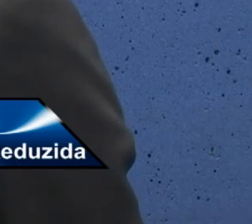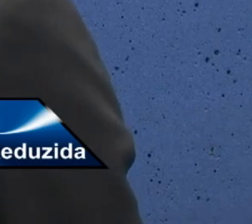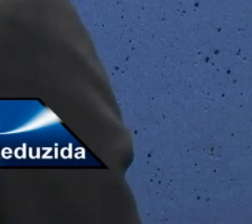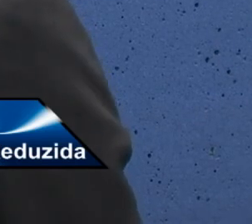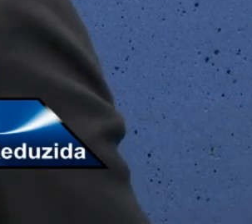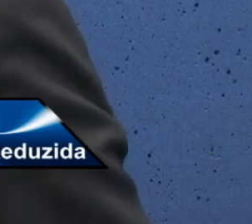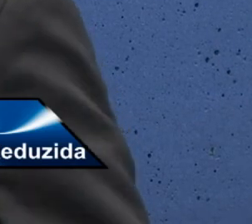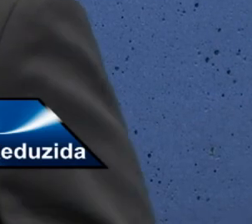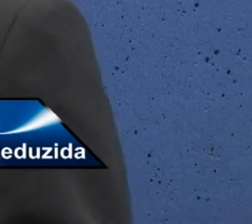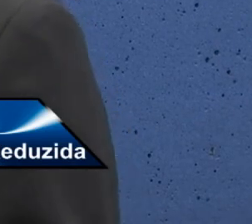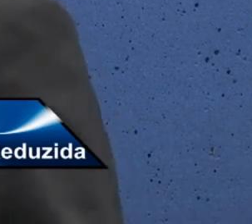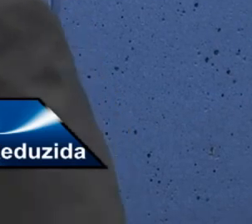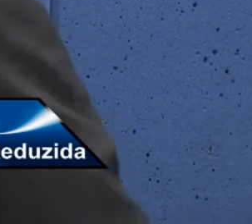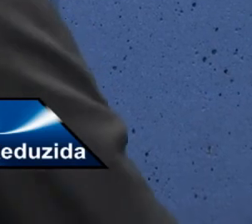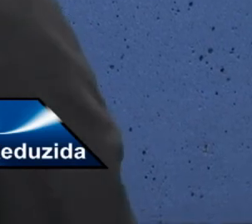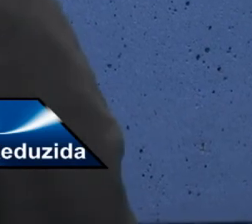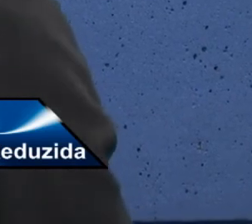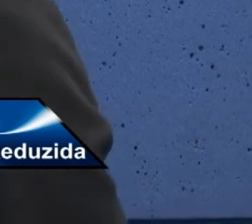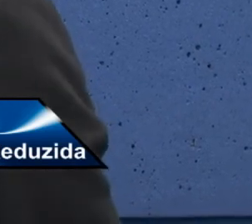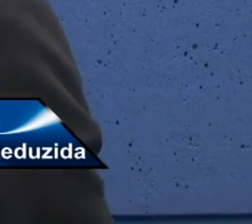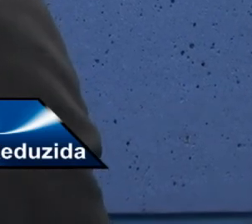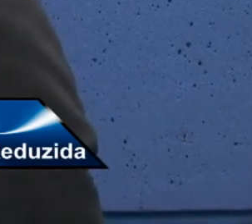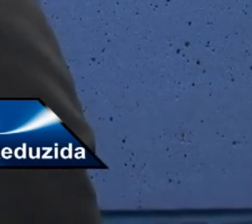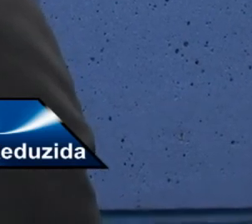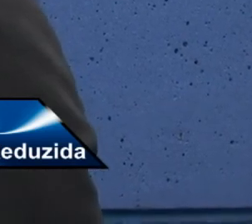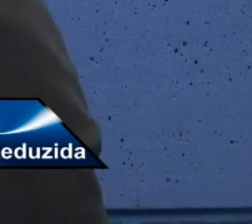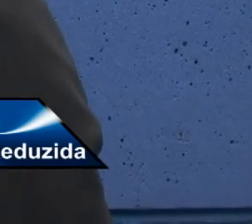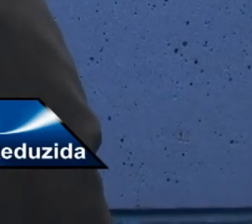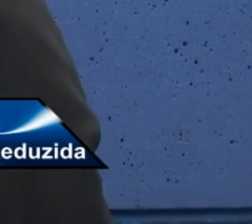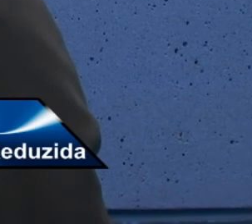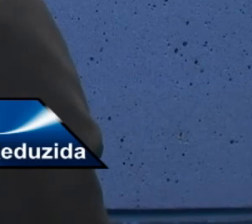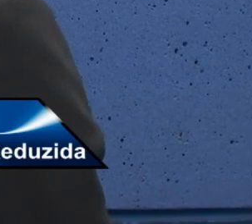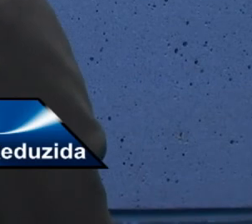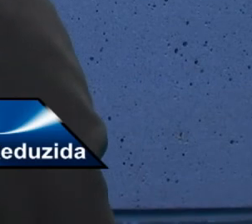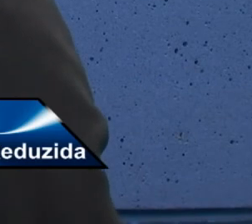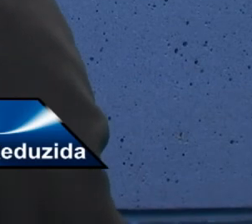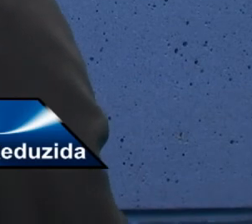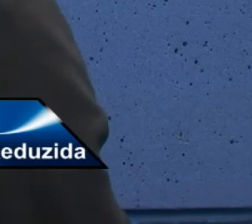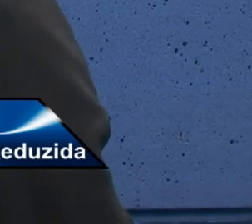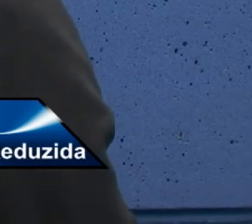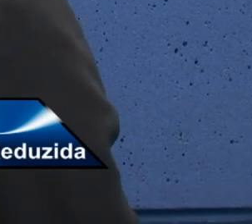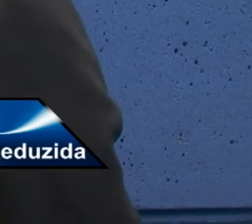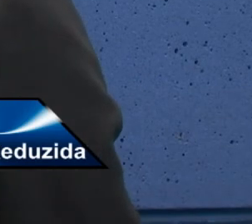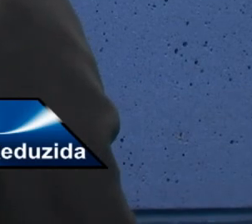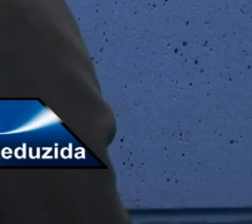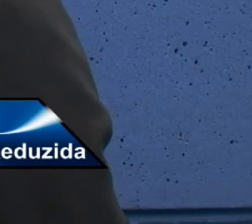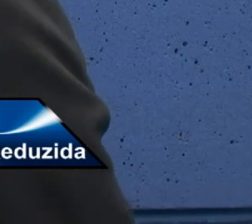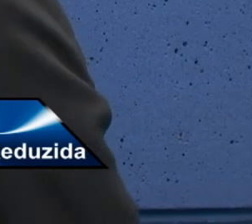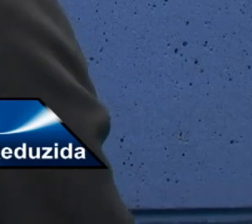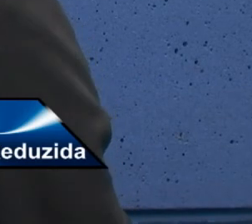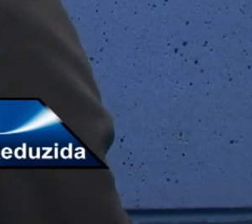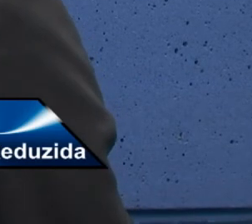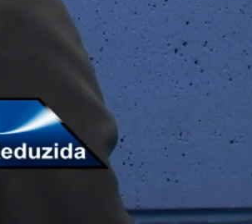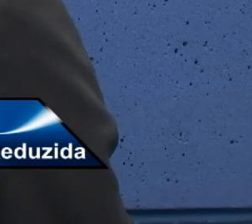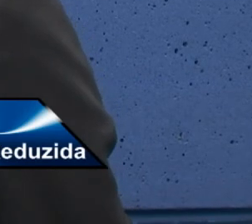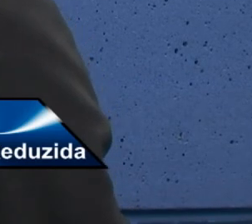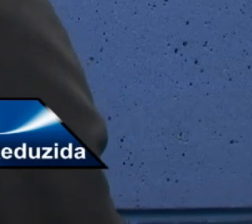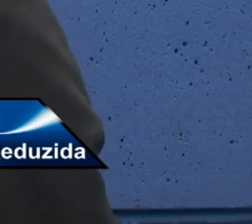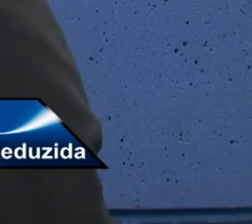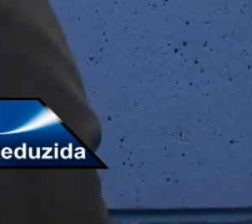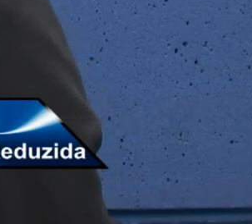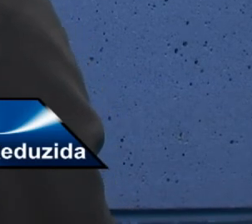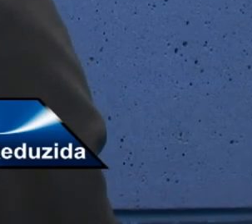sobre autismo. Recentemente nós tivemos aí a sessão de cinema, foi um sucesso. Esperamos que o ano que vem nós